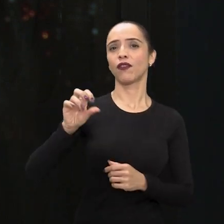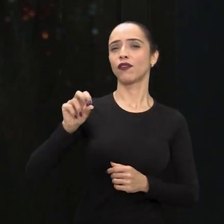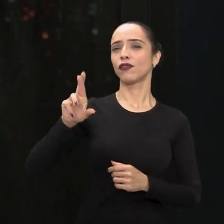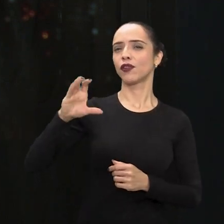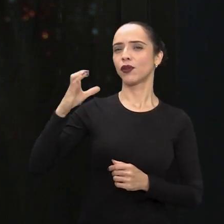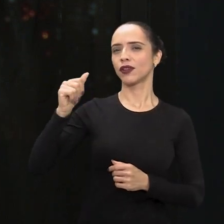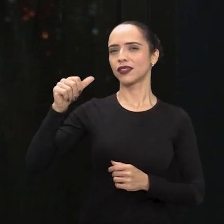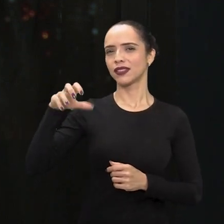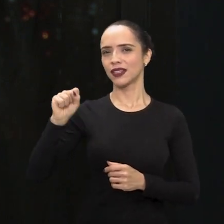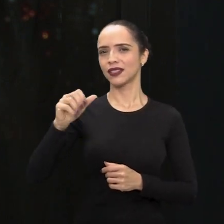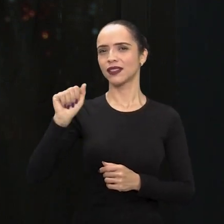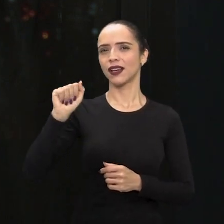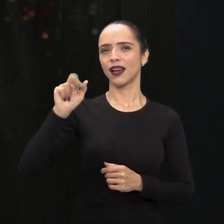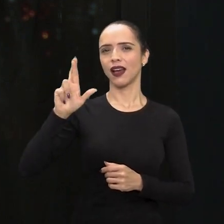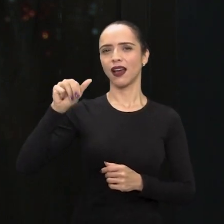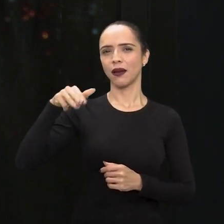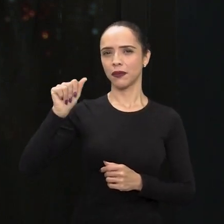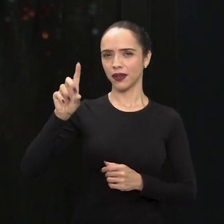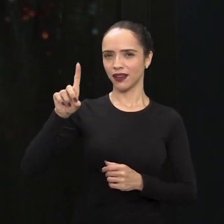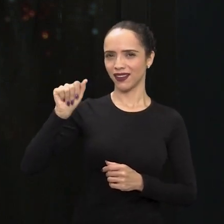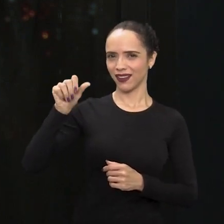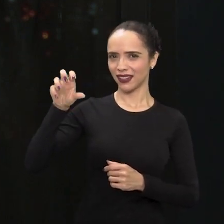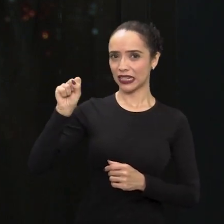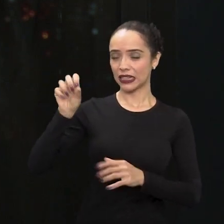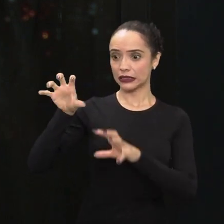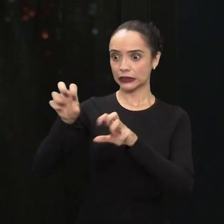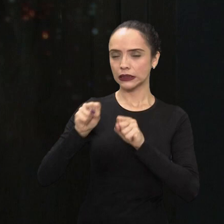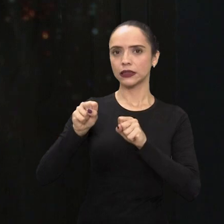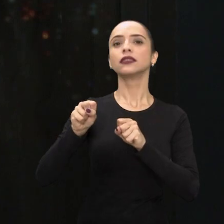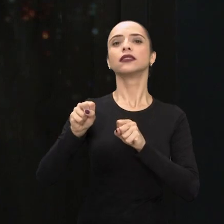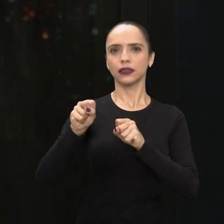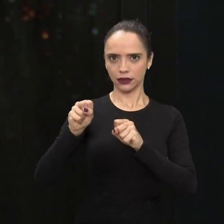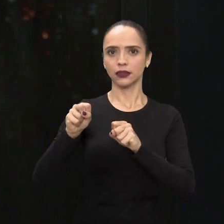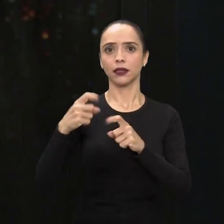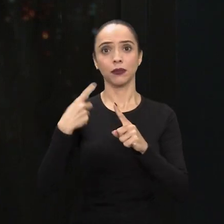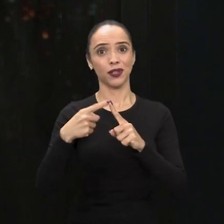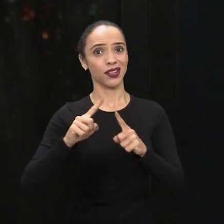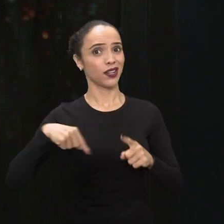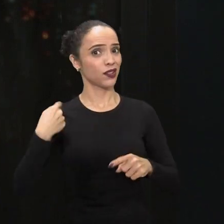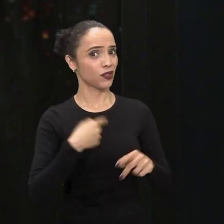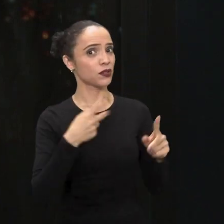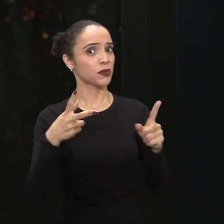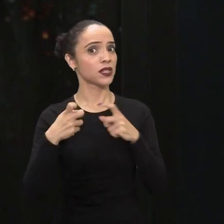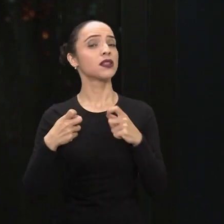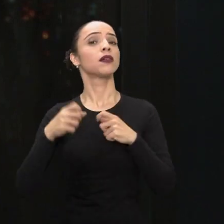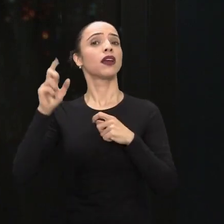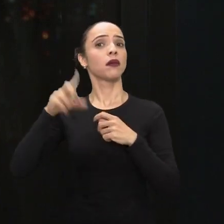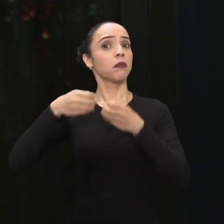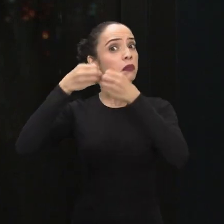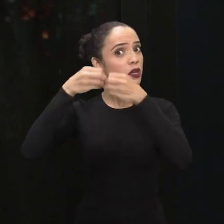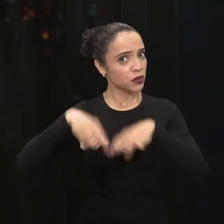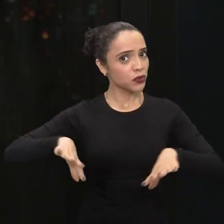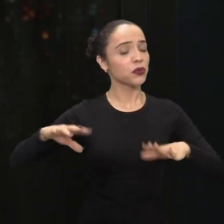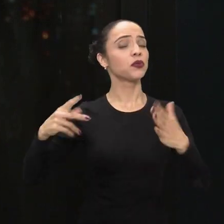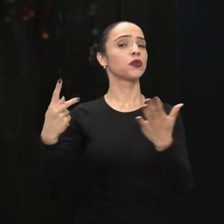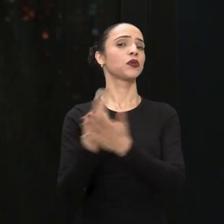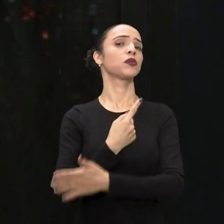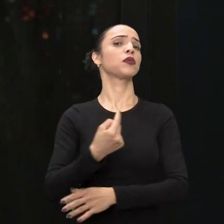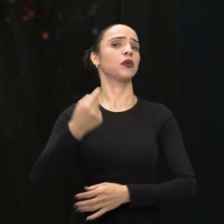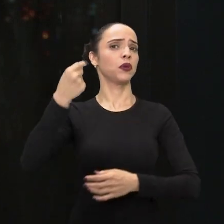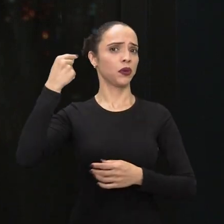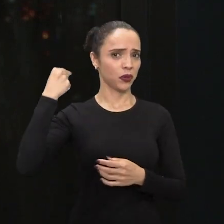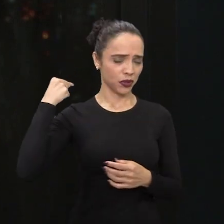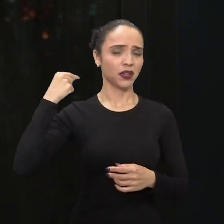me preocupou porque a gente viu o desastre que foi algumas incursões das Forças Armadas de agências Armadas é